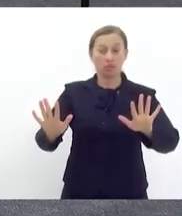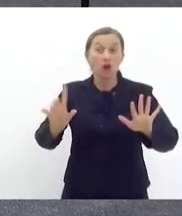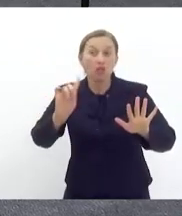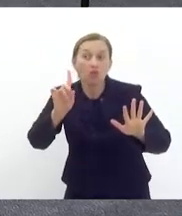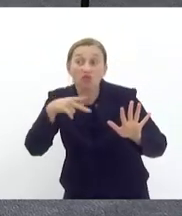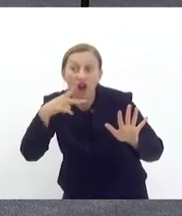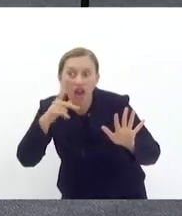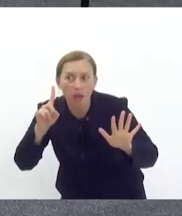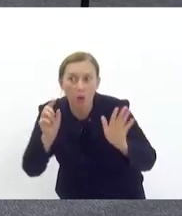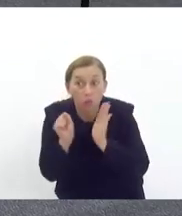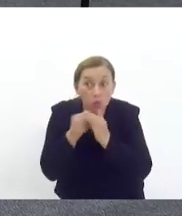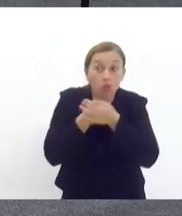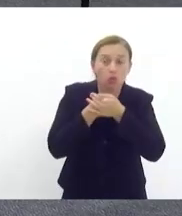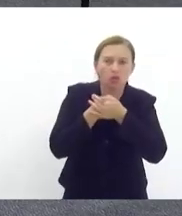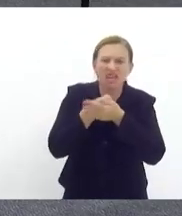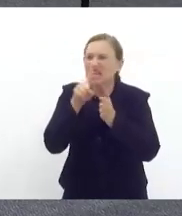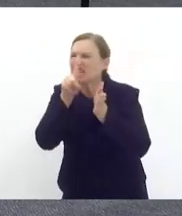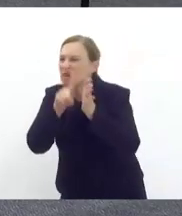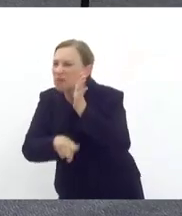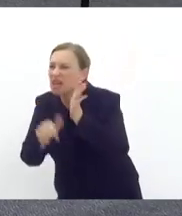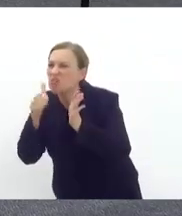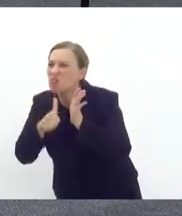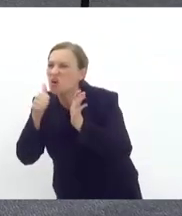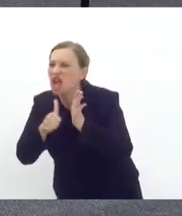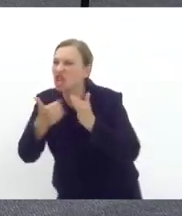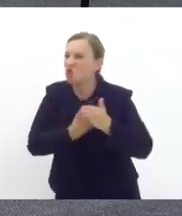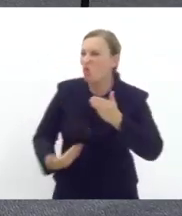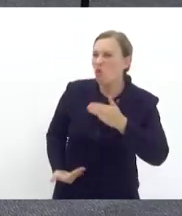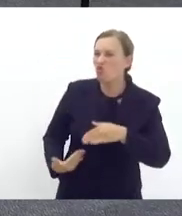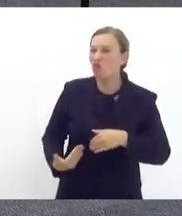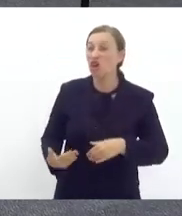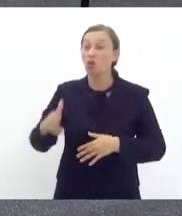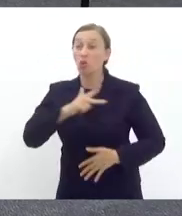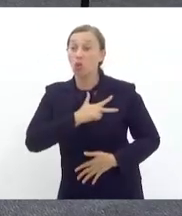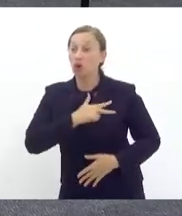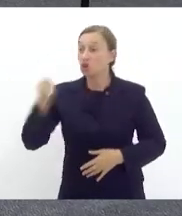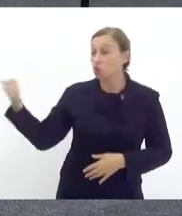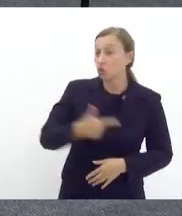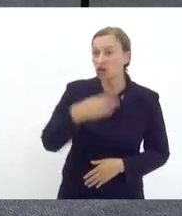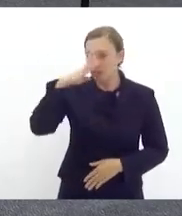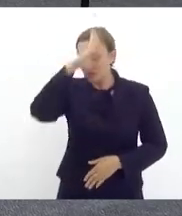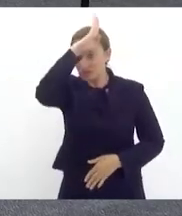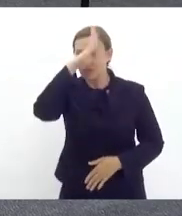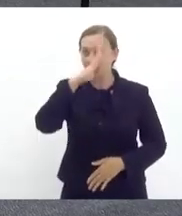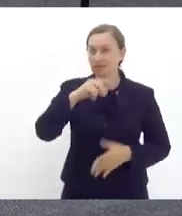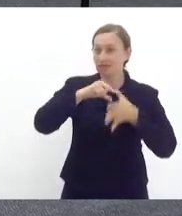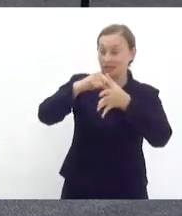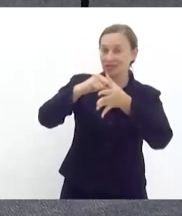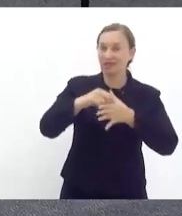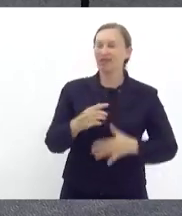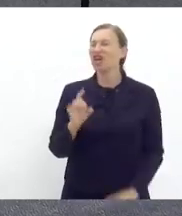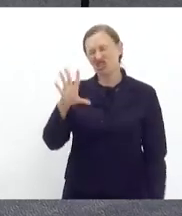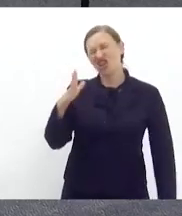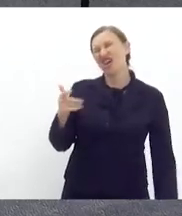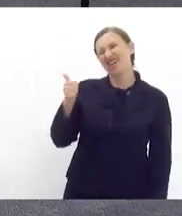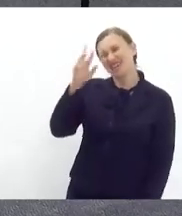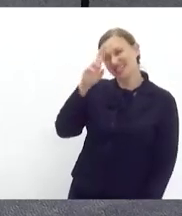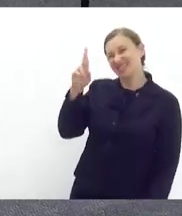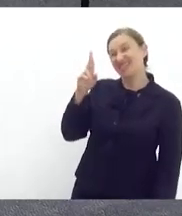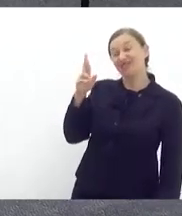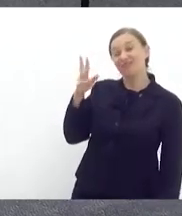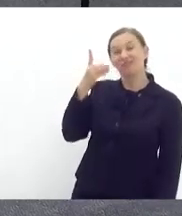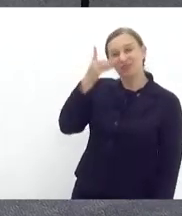diga para ninguém que eu falei tem menos mulheres no governo Lula do que no governo Bolsonaro em cargos de comando era só isso deputado